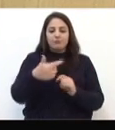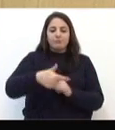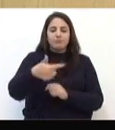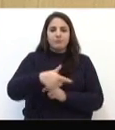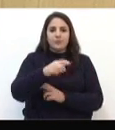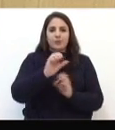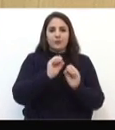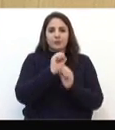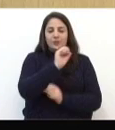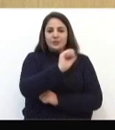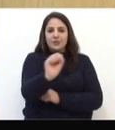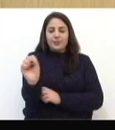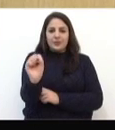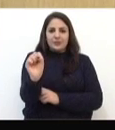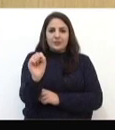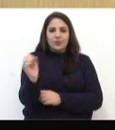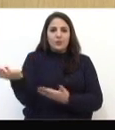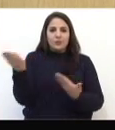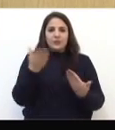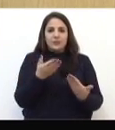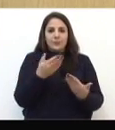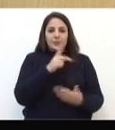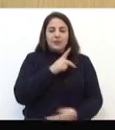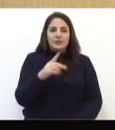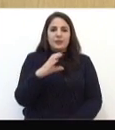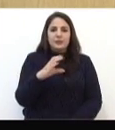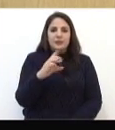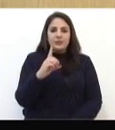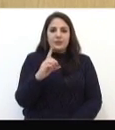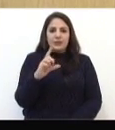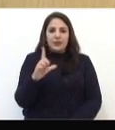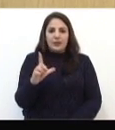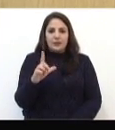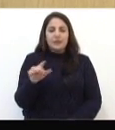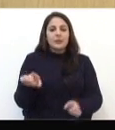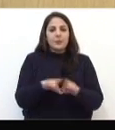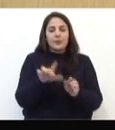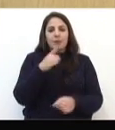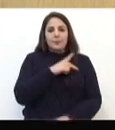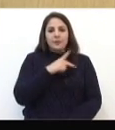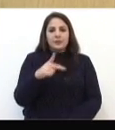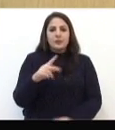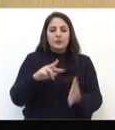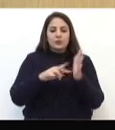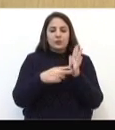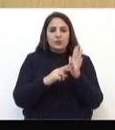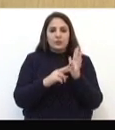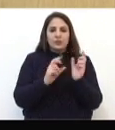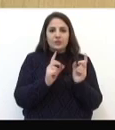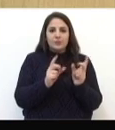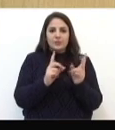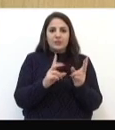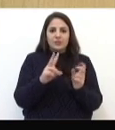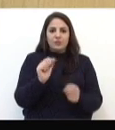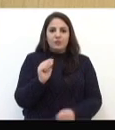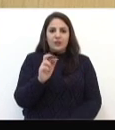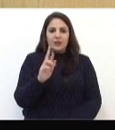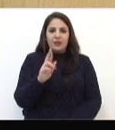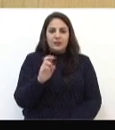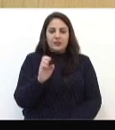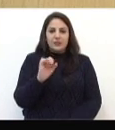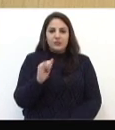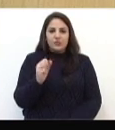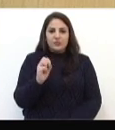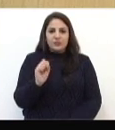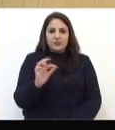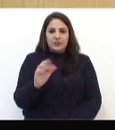Os meus convidados são o presidente da CDL, Adriano Sonda, e a presidente do Sindicato do Comércio Varejista de Passo